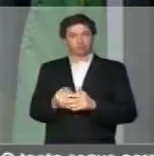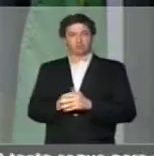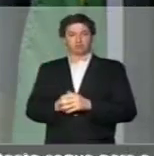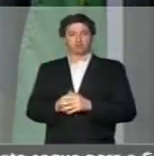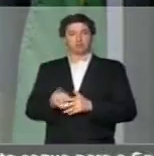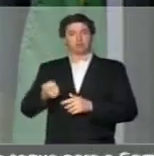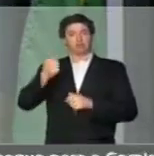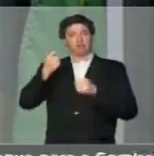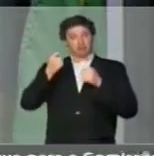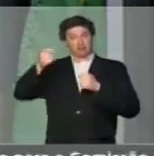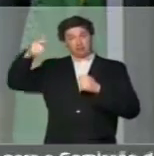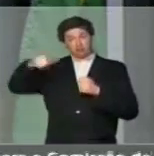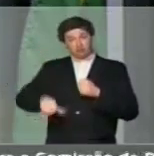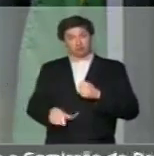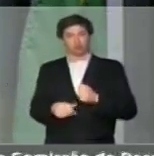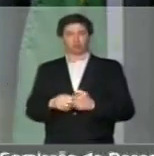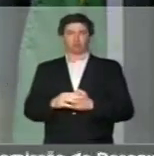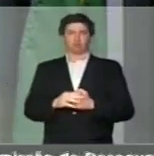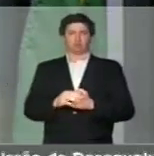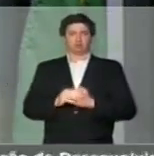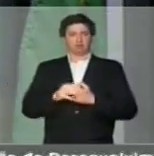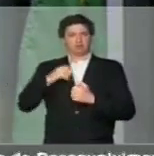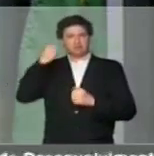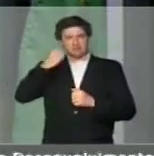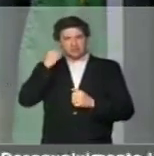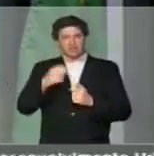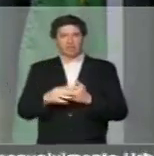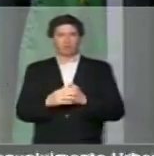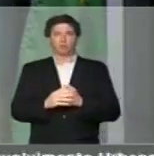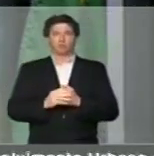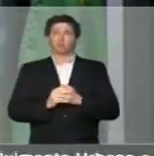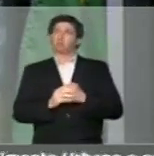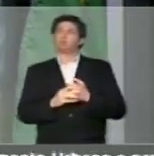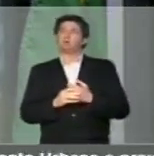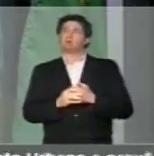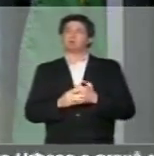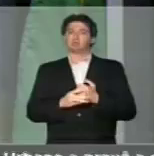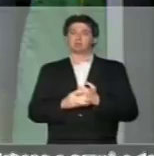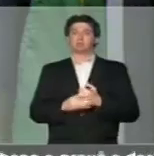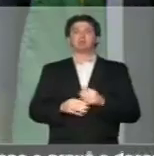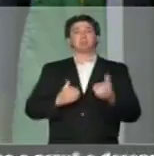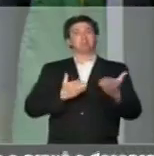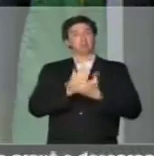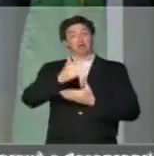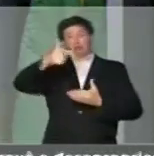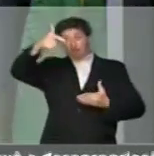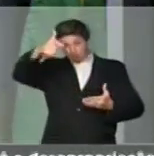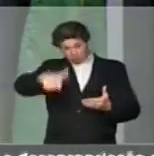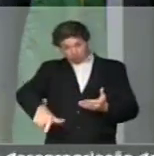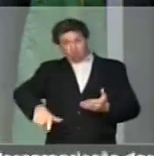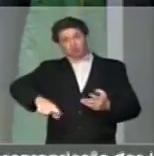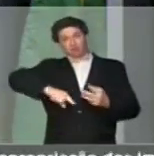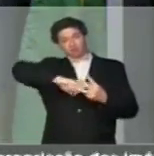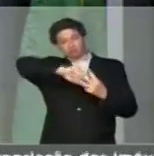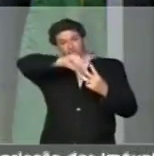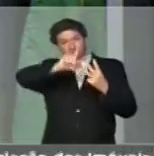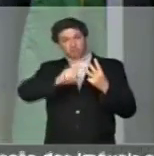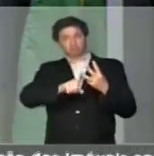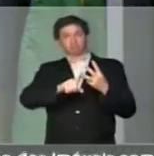se candidatando novamente a senador, lhe sendo auferido este segundo